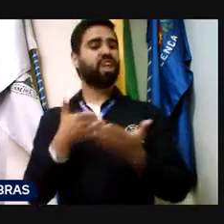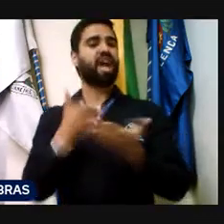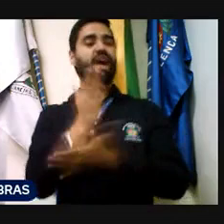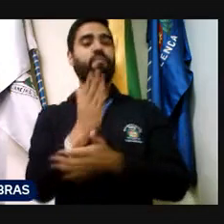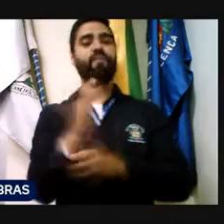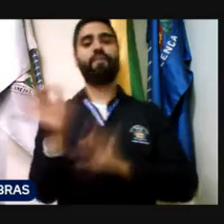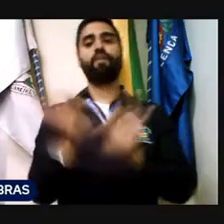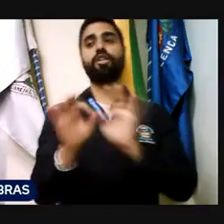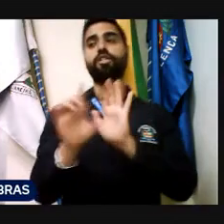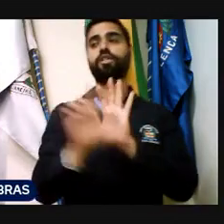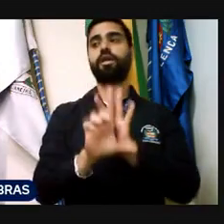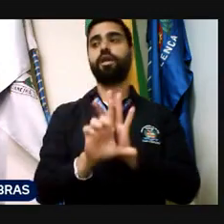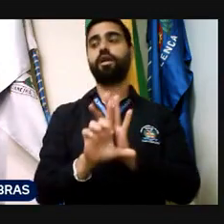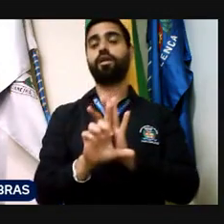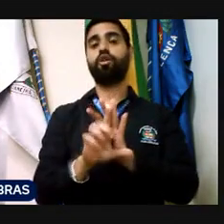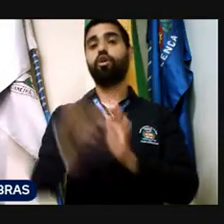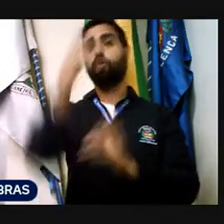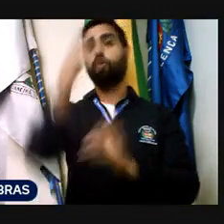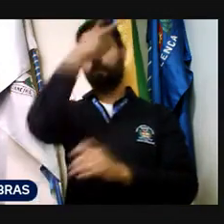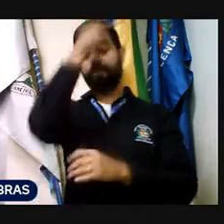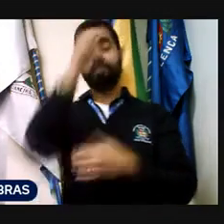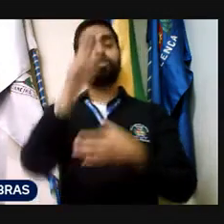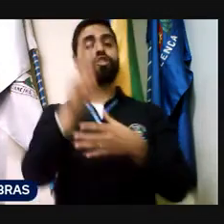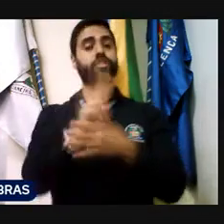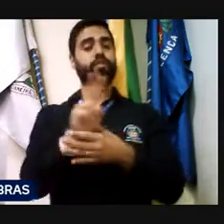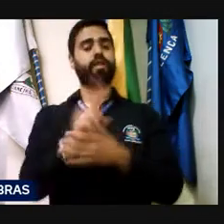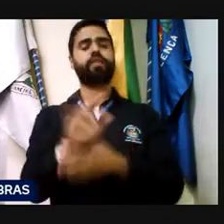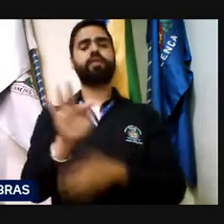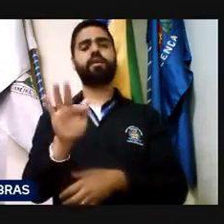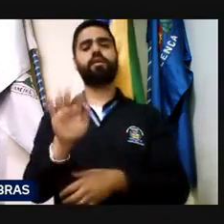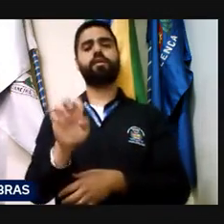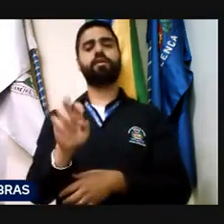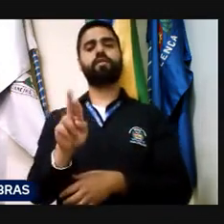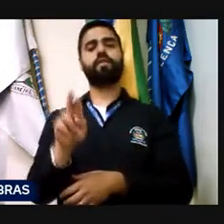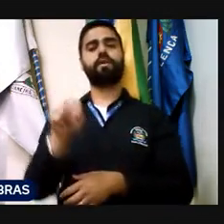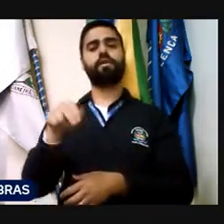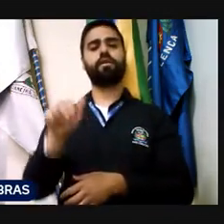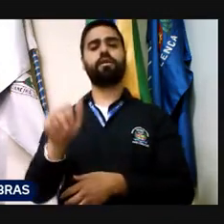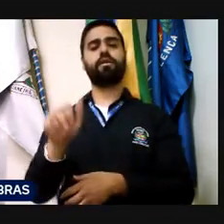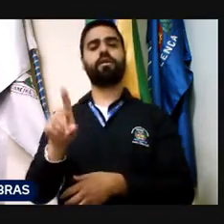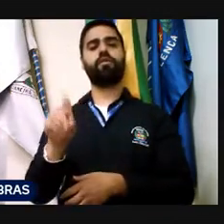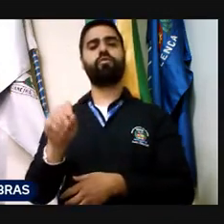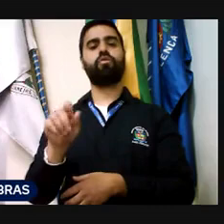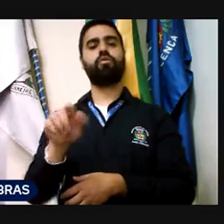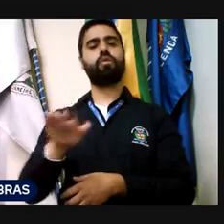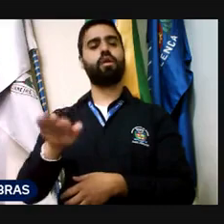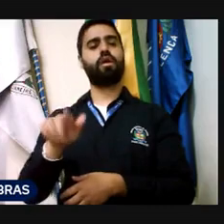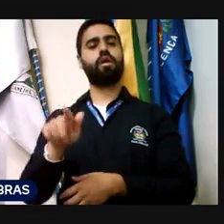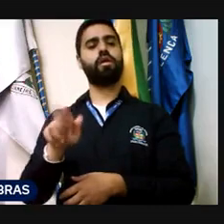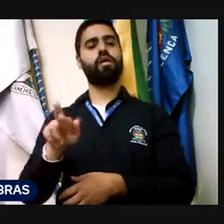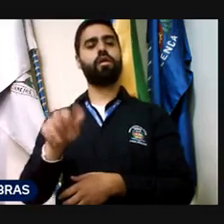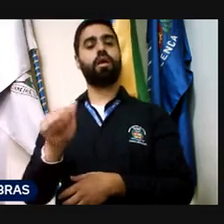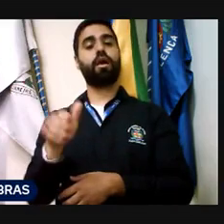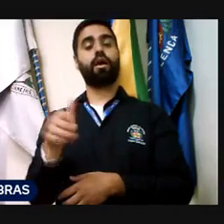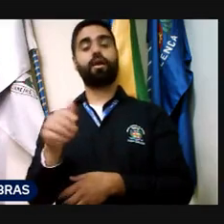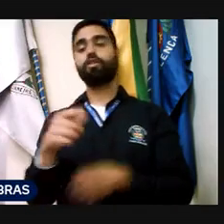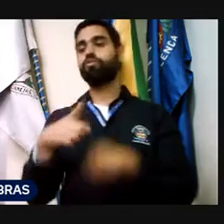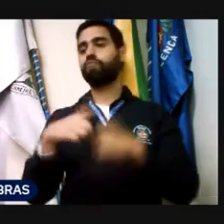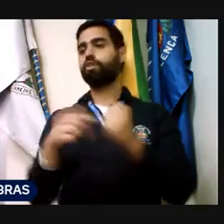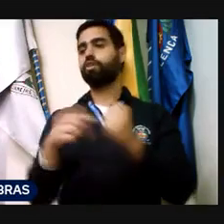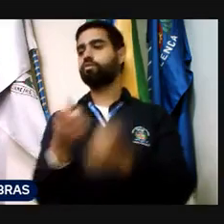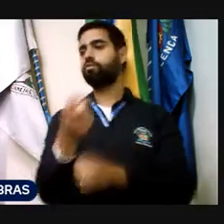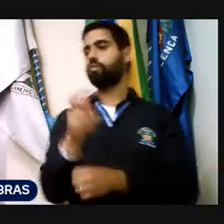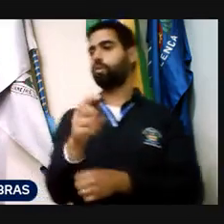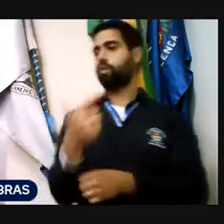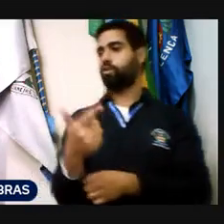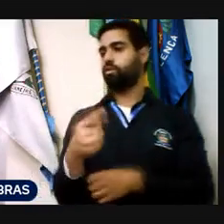Igreja Casa Legislativa, o prefeito municipal de Valença, Luiz Fernando Portado da Graça, no uso de atribuições legais, com foco no artigo 52, parágrafo 1º,